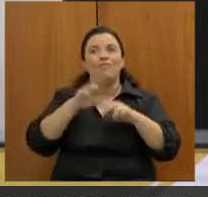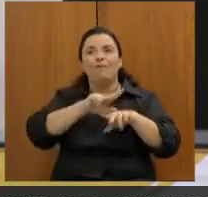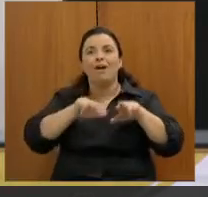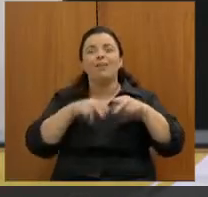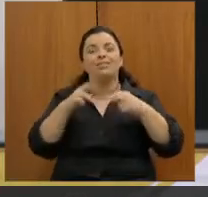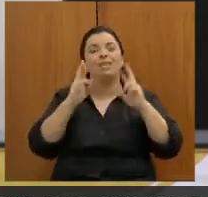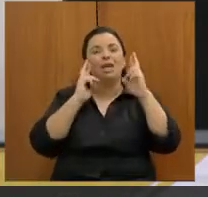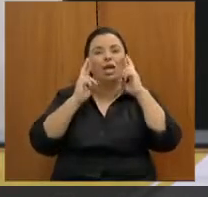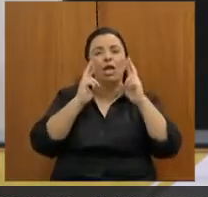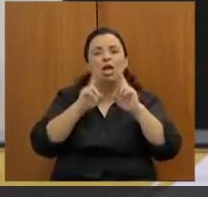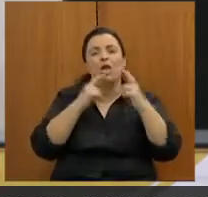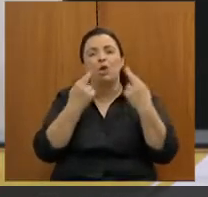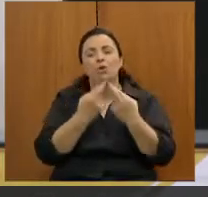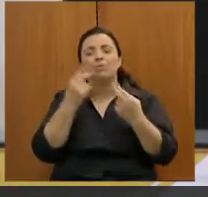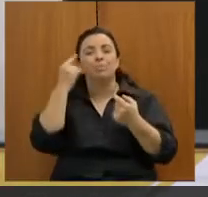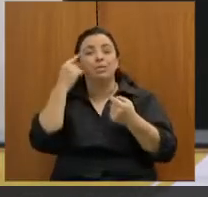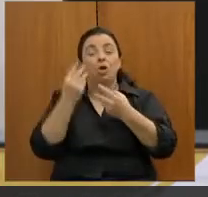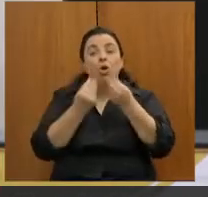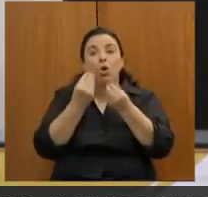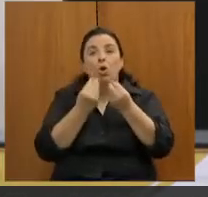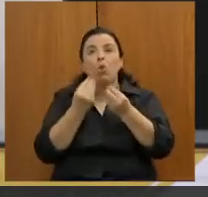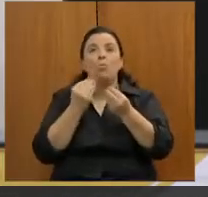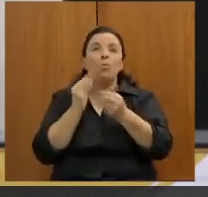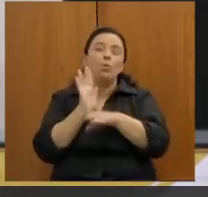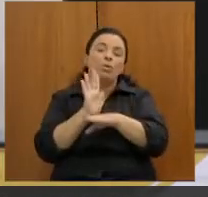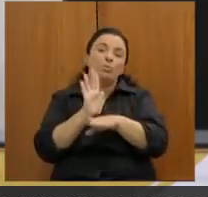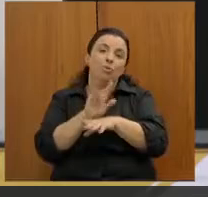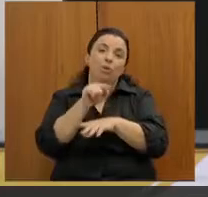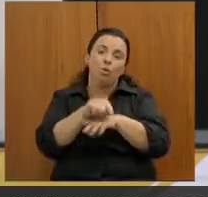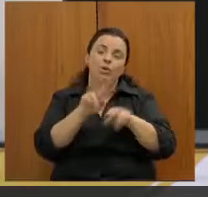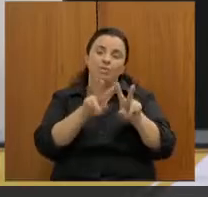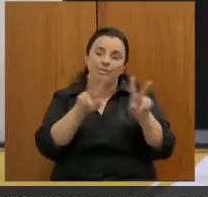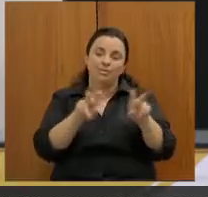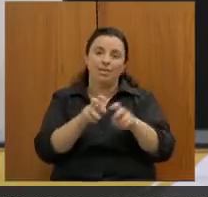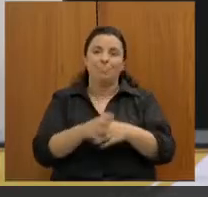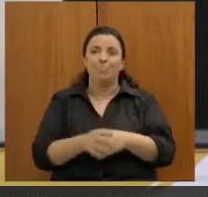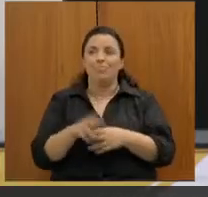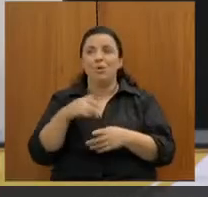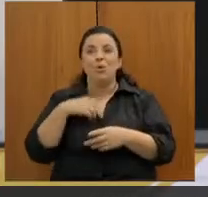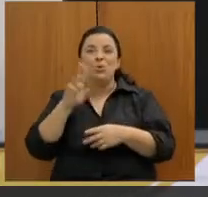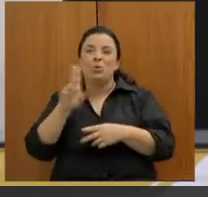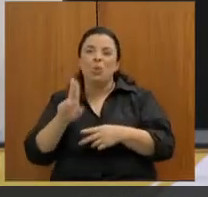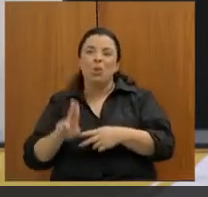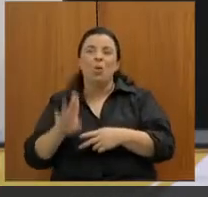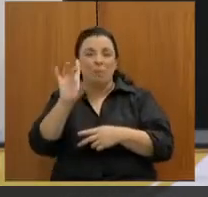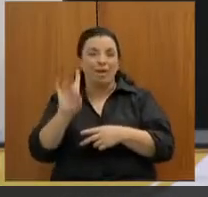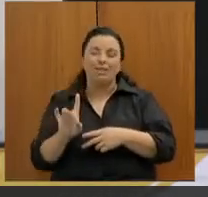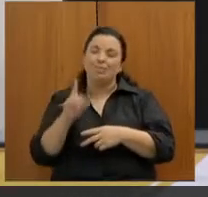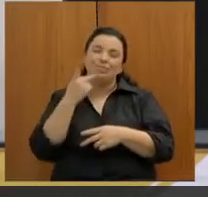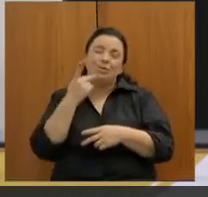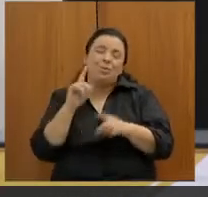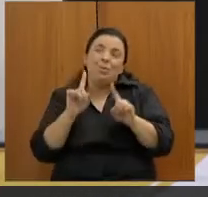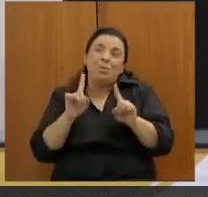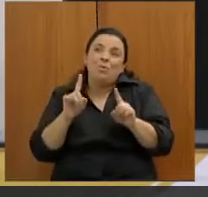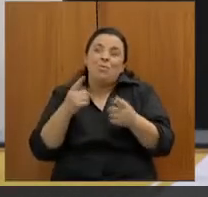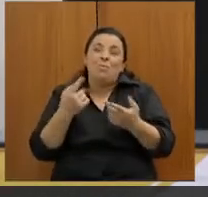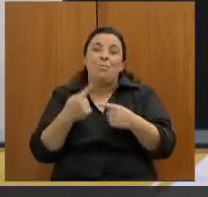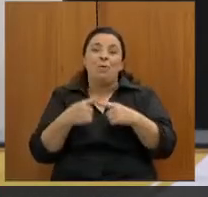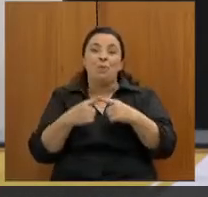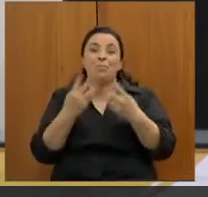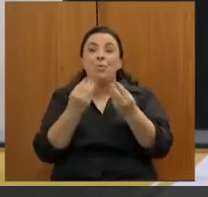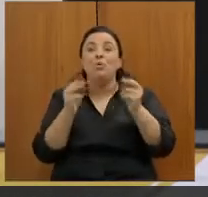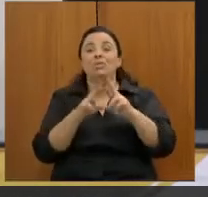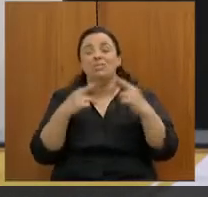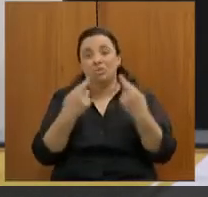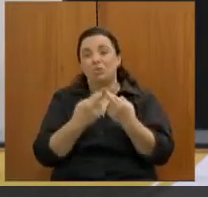falta não vou citar que os nomes viu gente porque foram muitas reuniões e agradeço a cada um EA cada um de